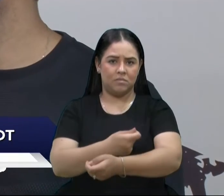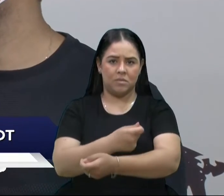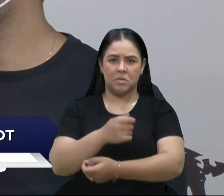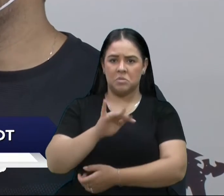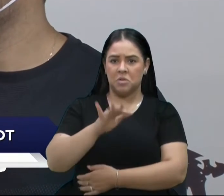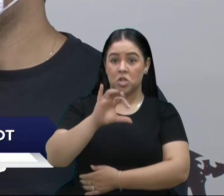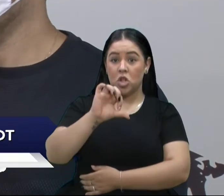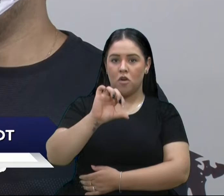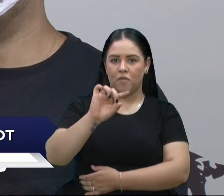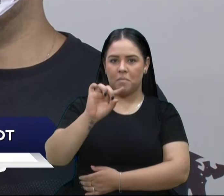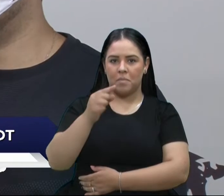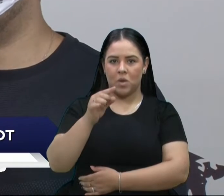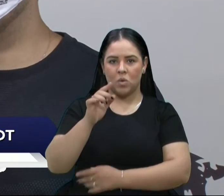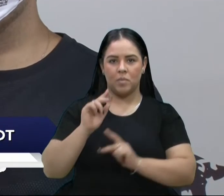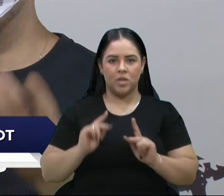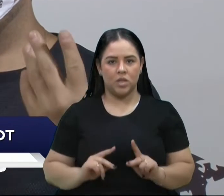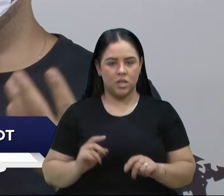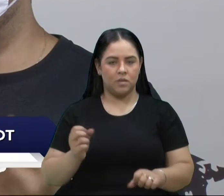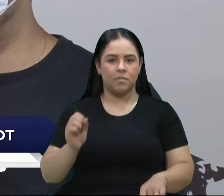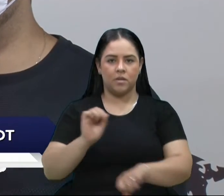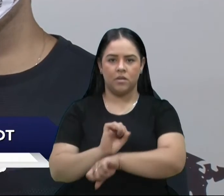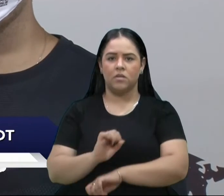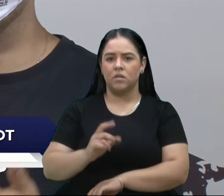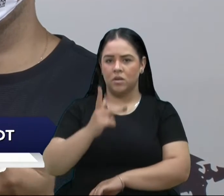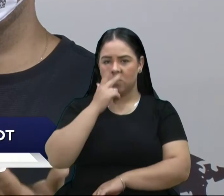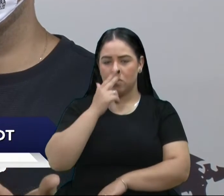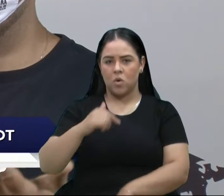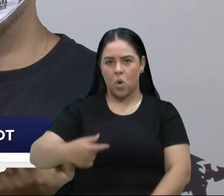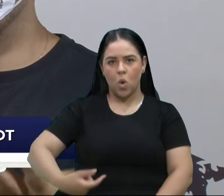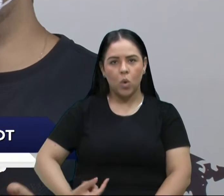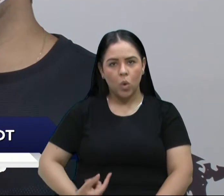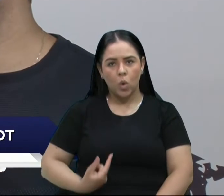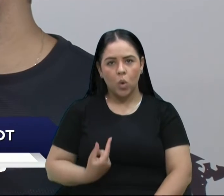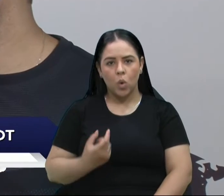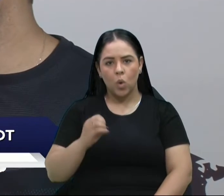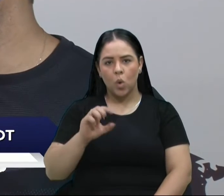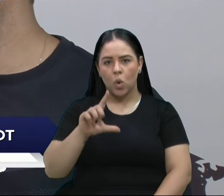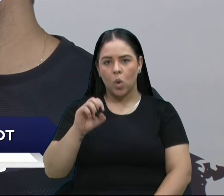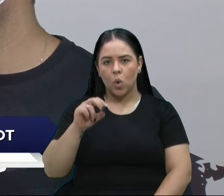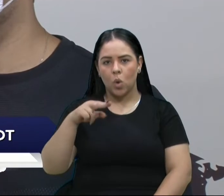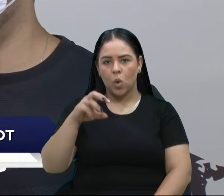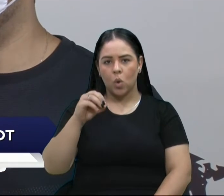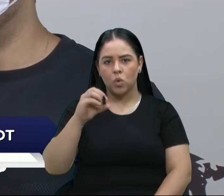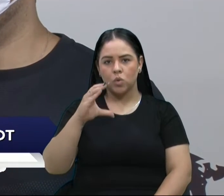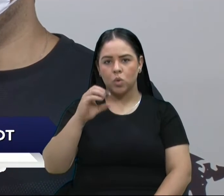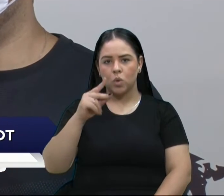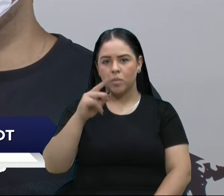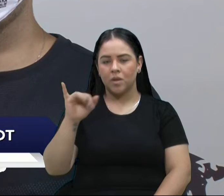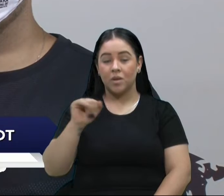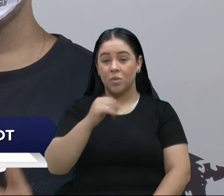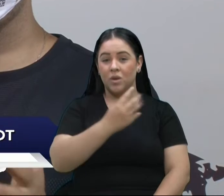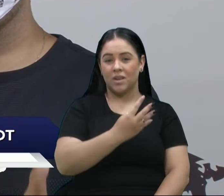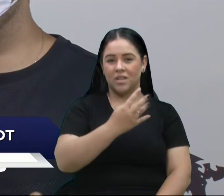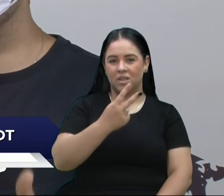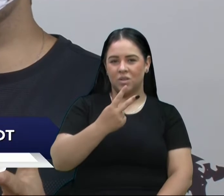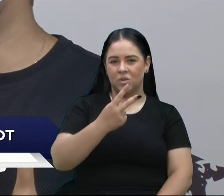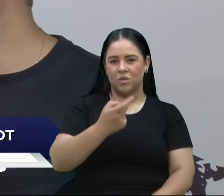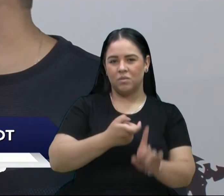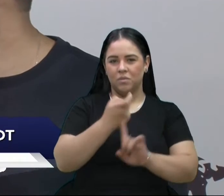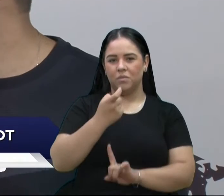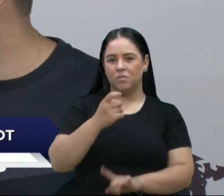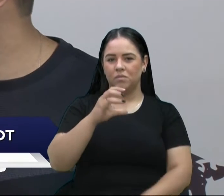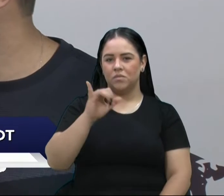mil pessoas, né? Colonoscopia, como ela trouxe, chega a 42 meses, né?